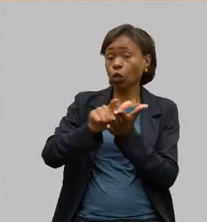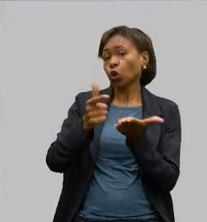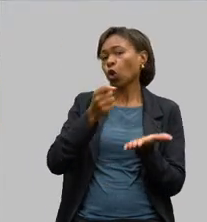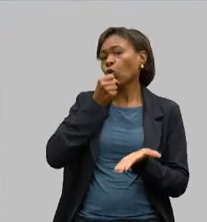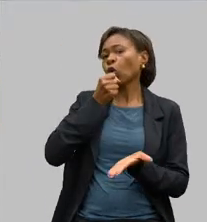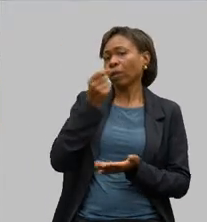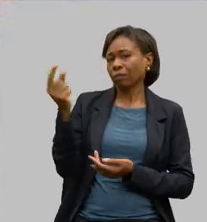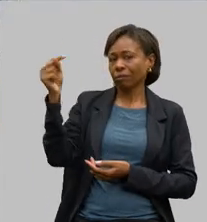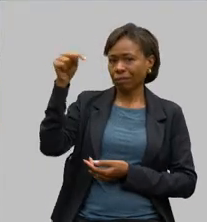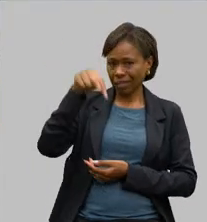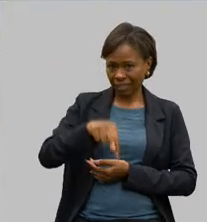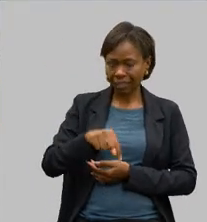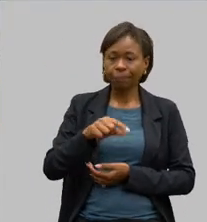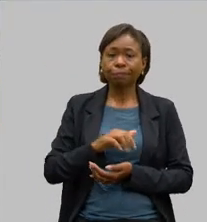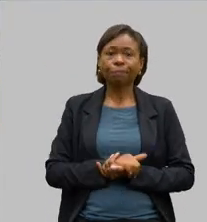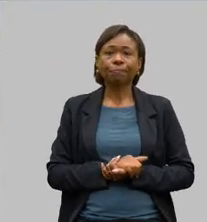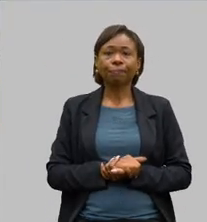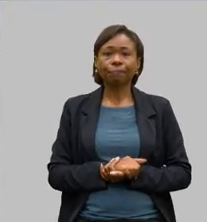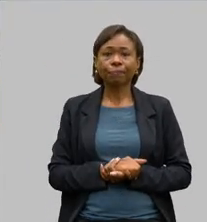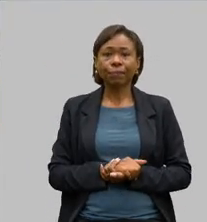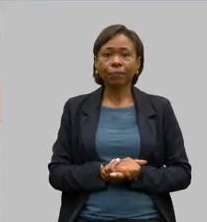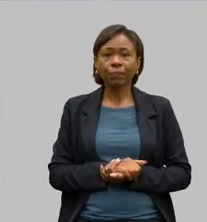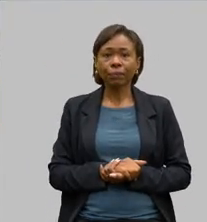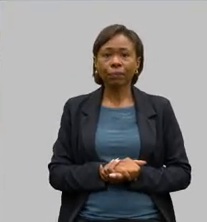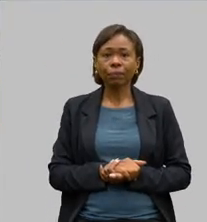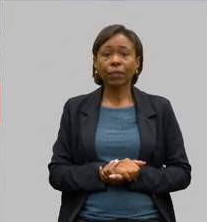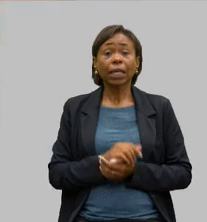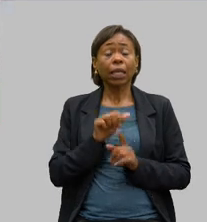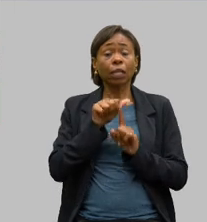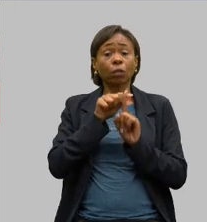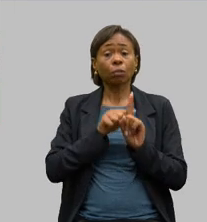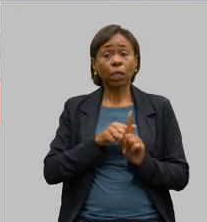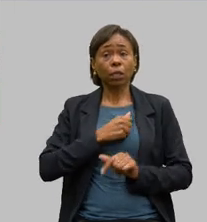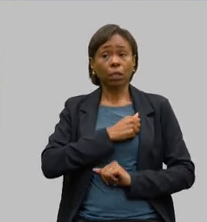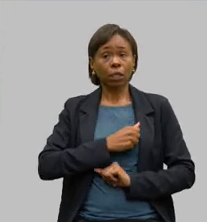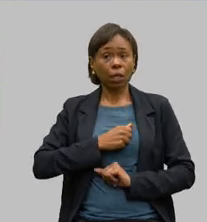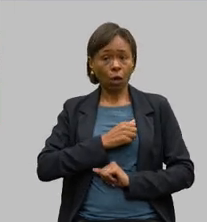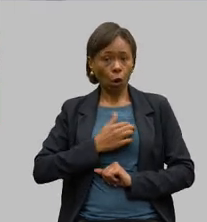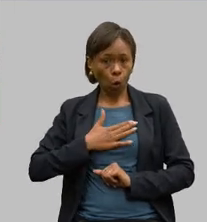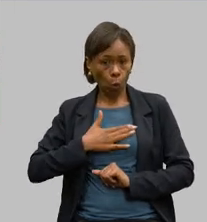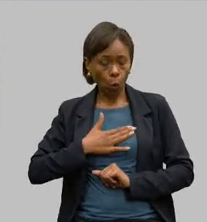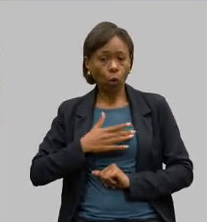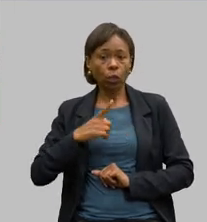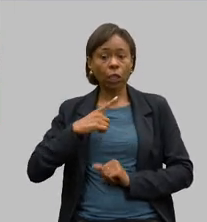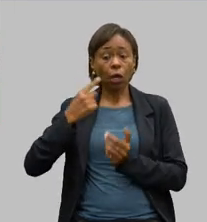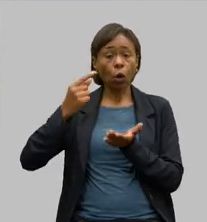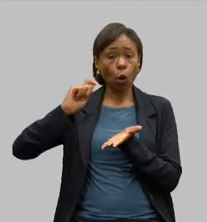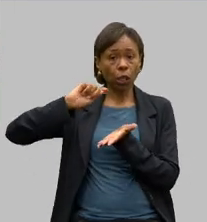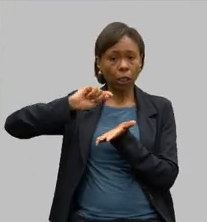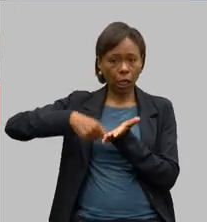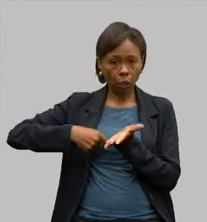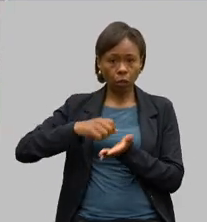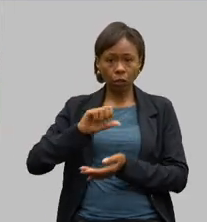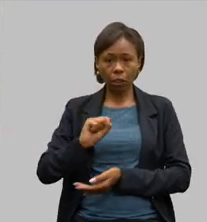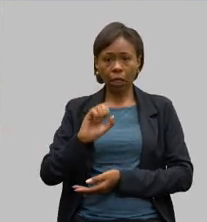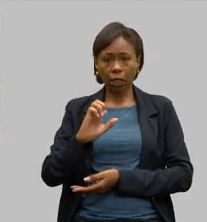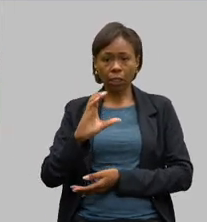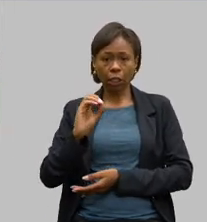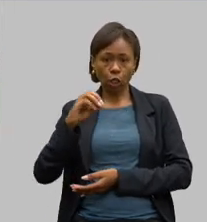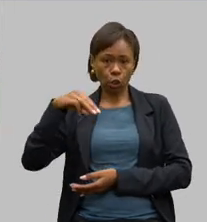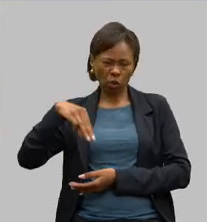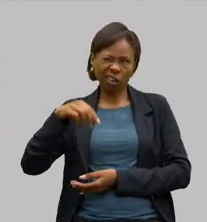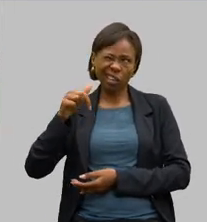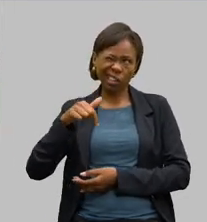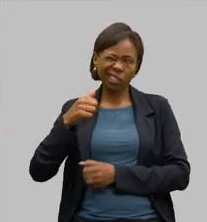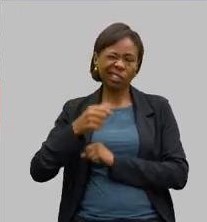é desse coisa e E no mês de agosto nós temos temos o contrato da Secom porque esse ano também foi um problema